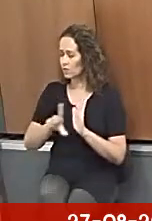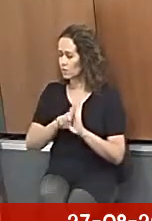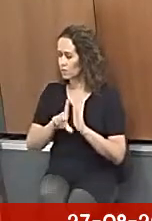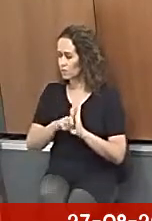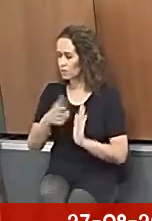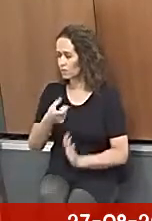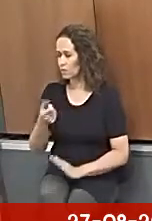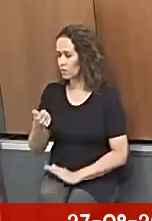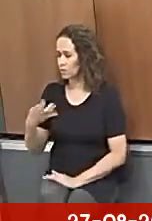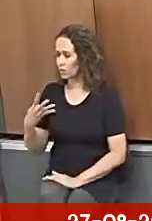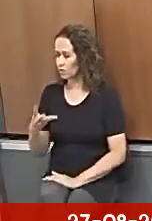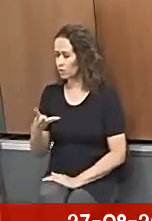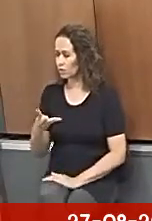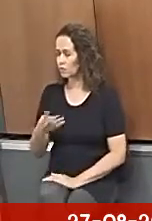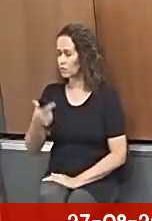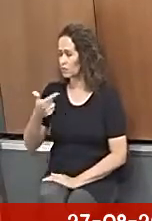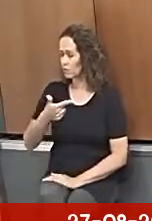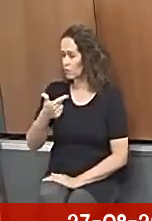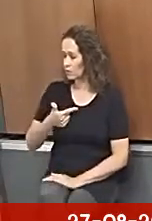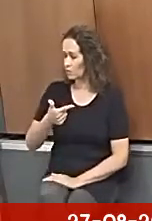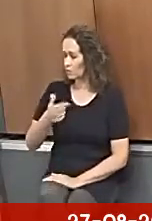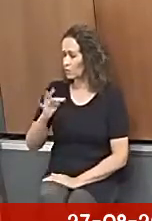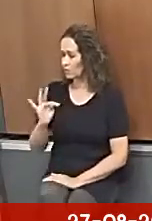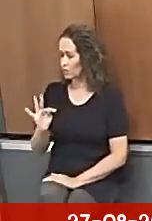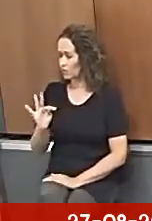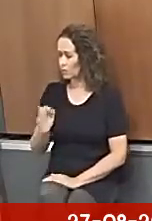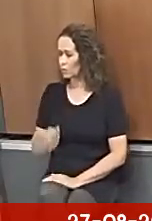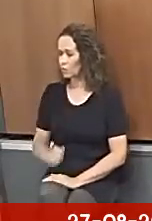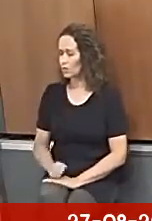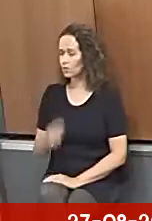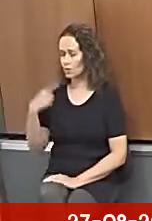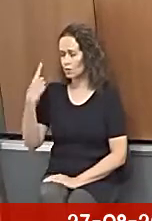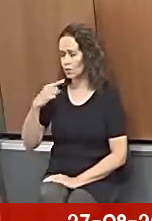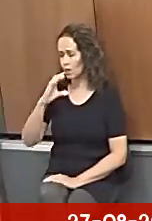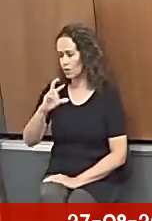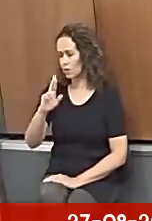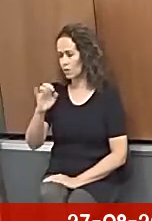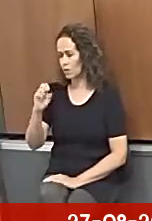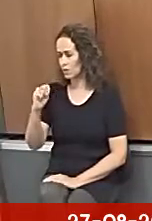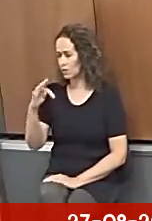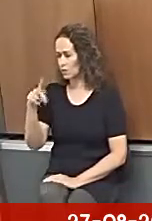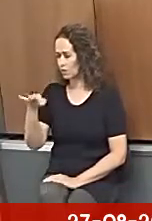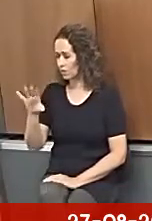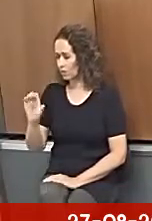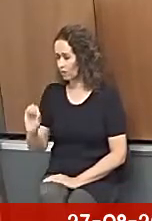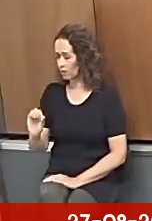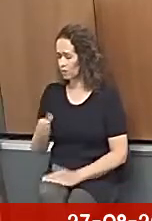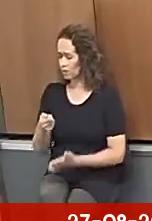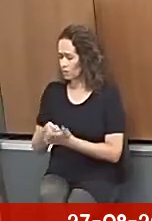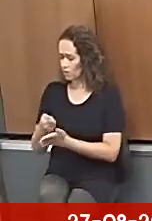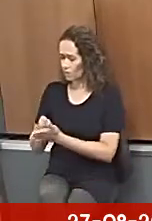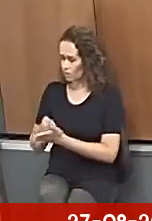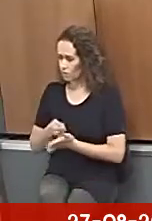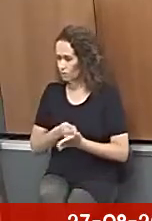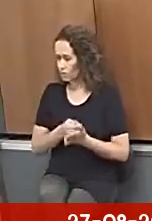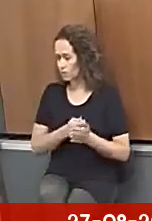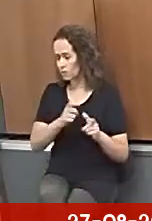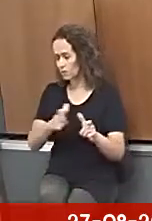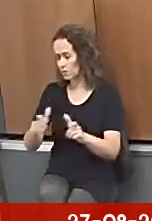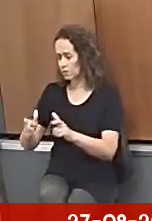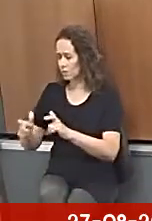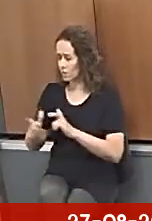2017 no segundo turno de autoria do deputado cristiano silveira que obriga os estabelecimentos públicos e privados no estado